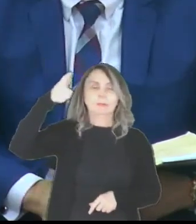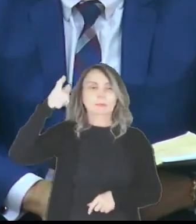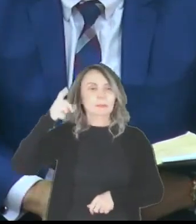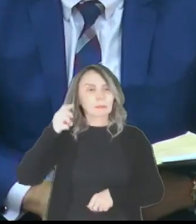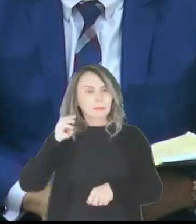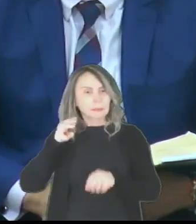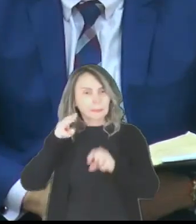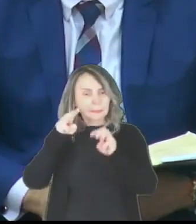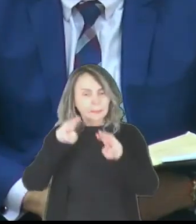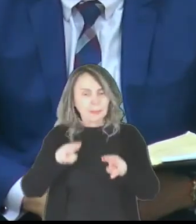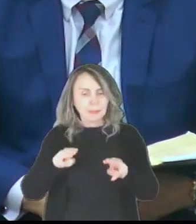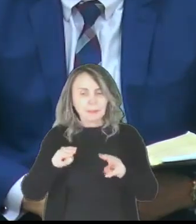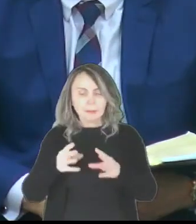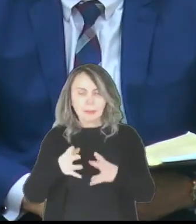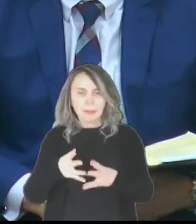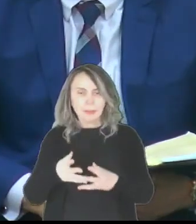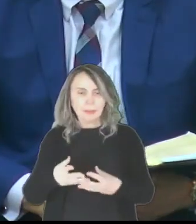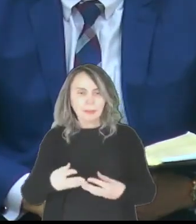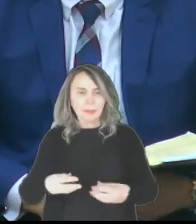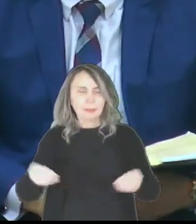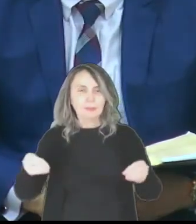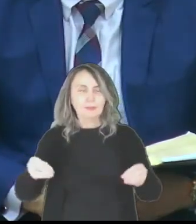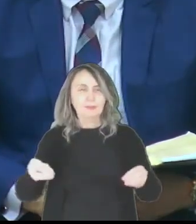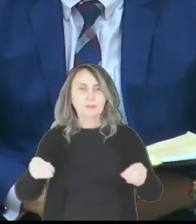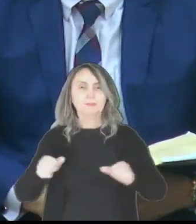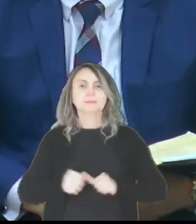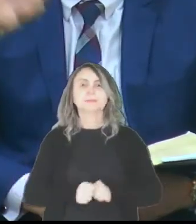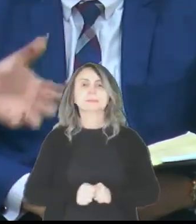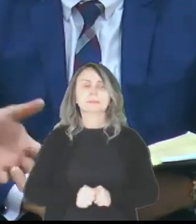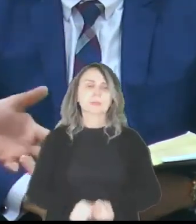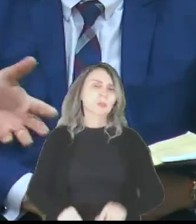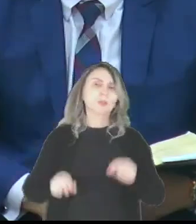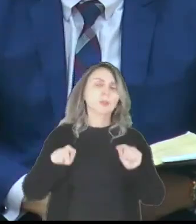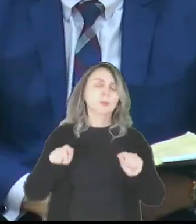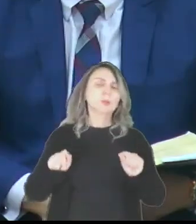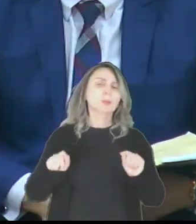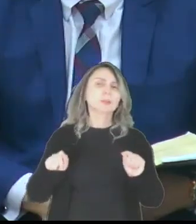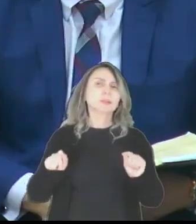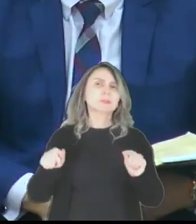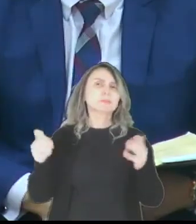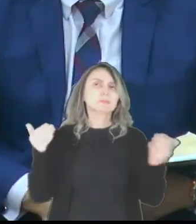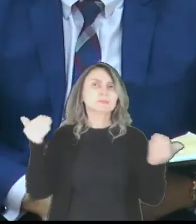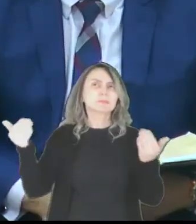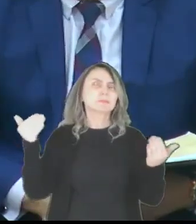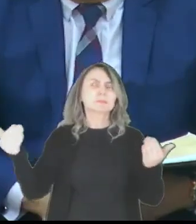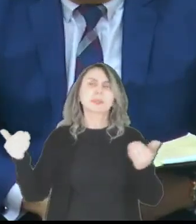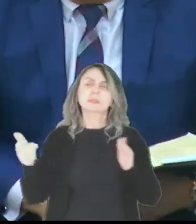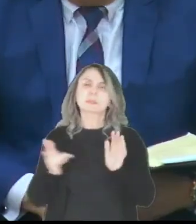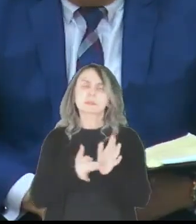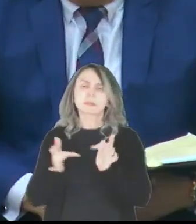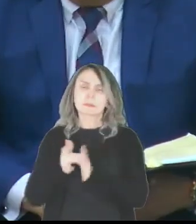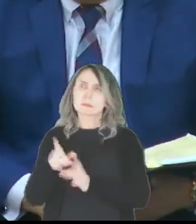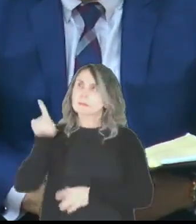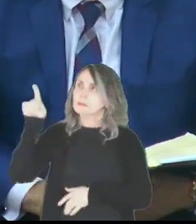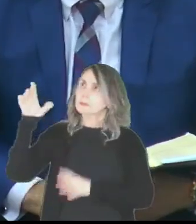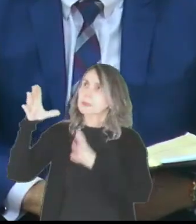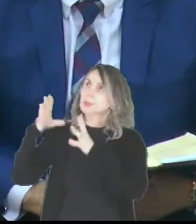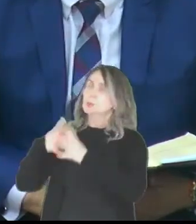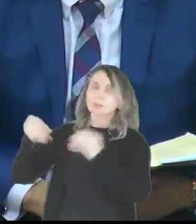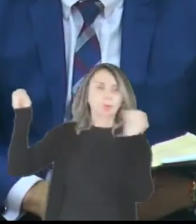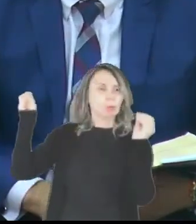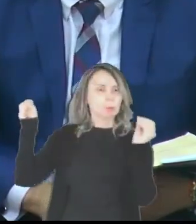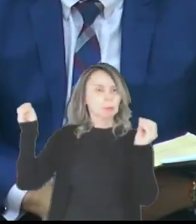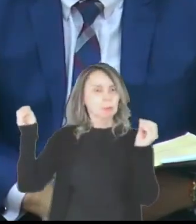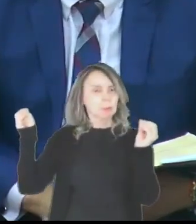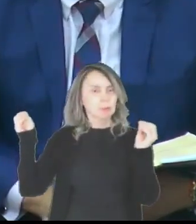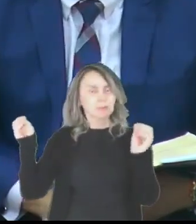com Jesus? O que é que isso tem a ver? Por acaso Cristo desaparece? Por acaso Cristo, o pão da vida, ele some?